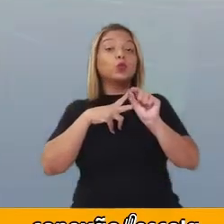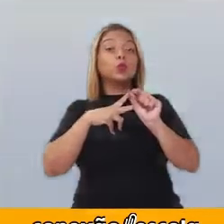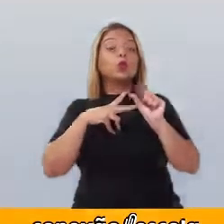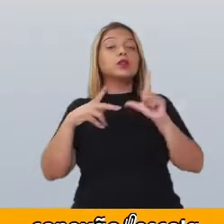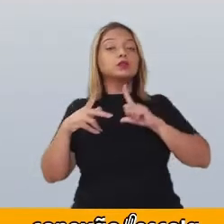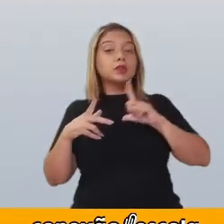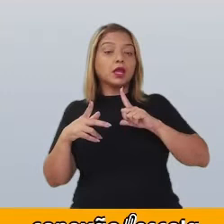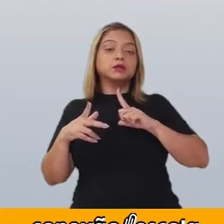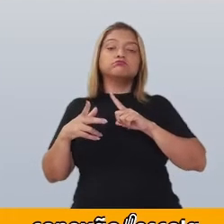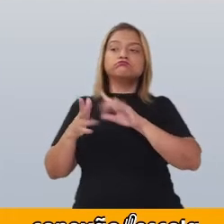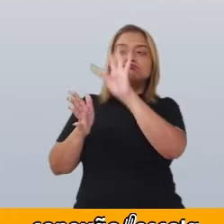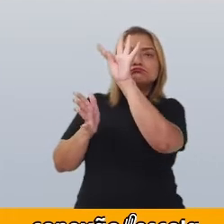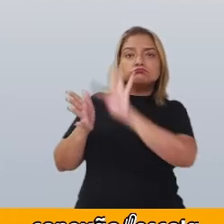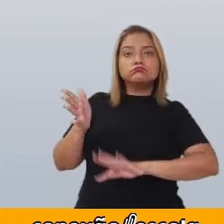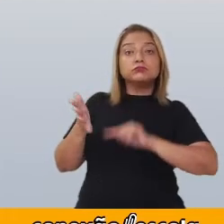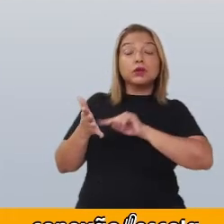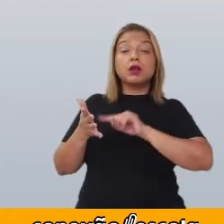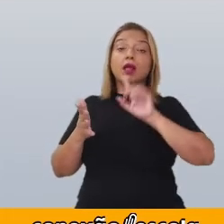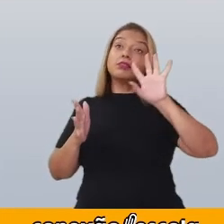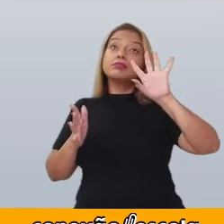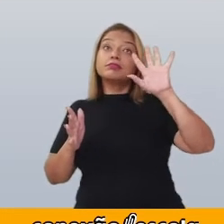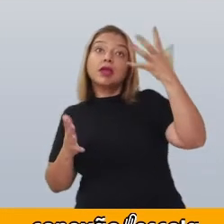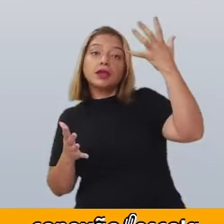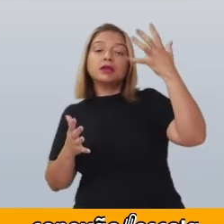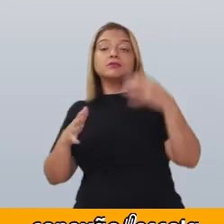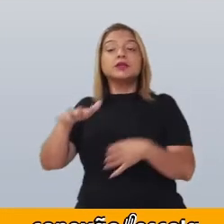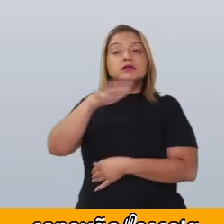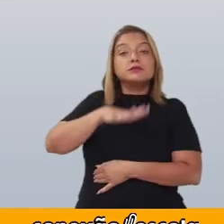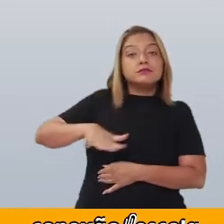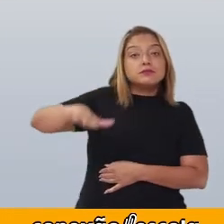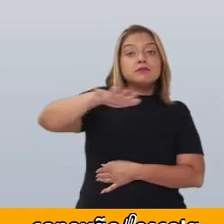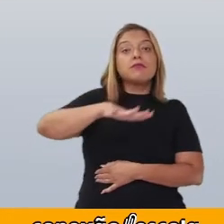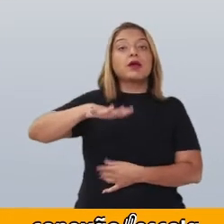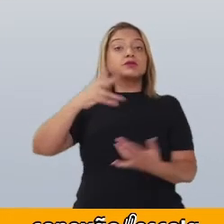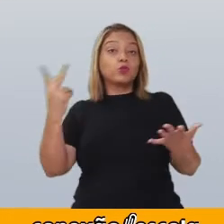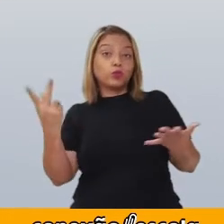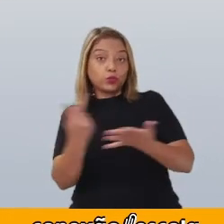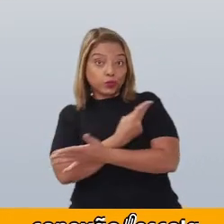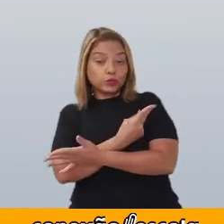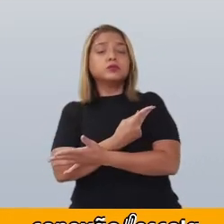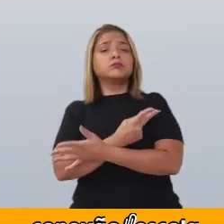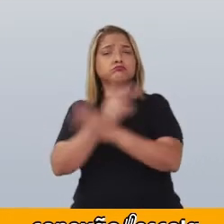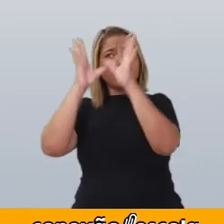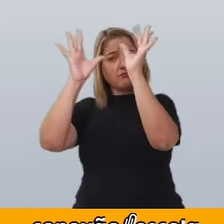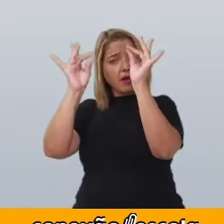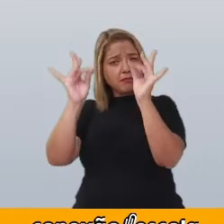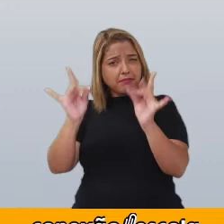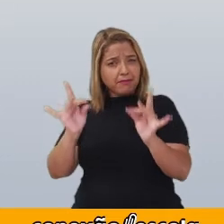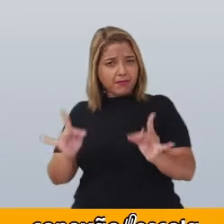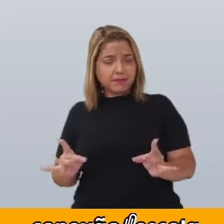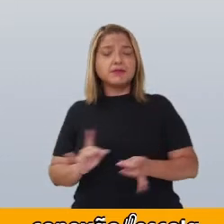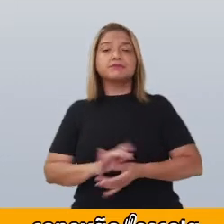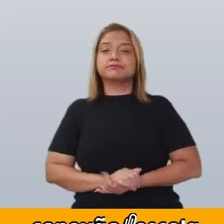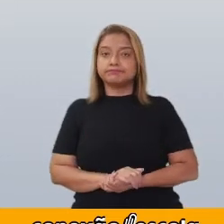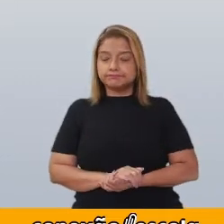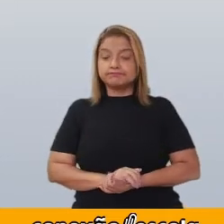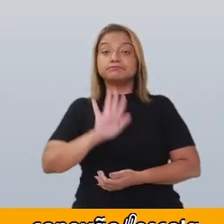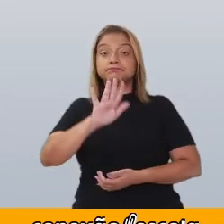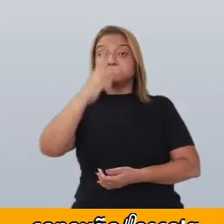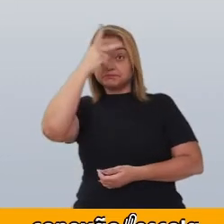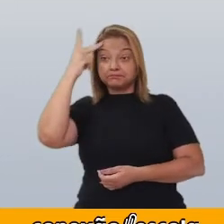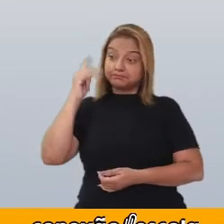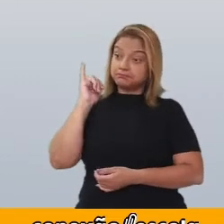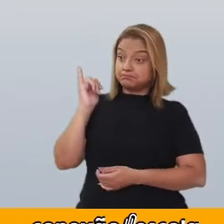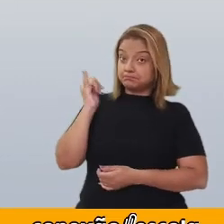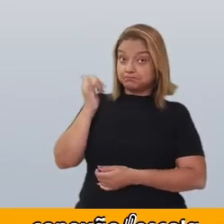apresenta um tempo e espaços bem definidos. Assim, o